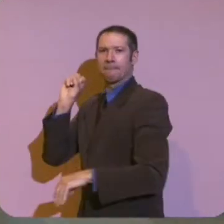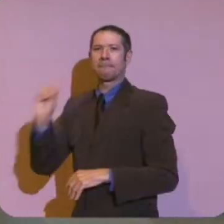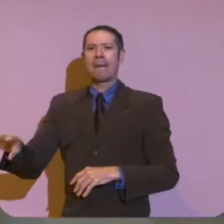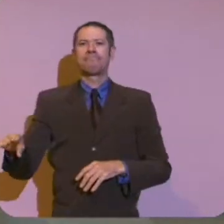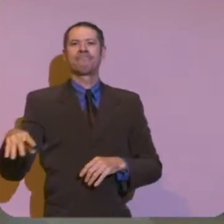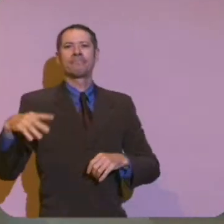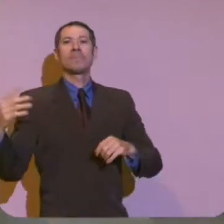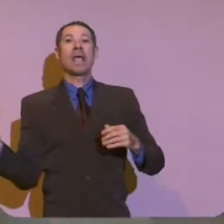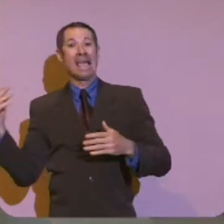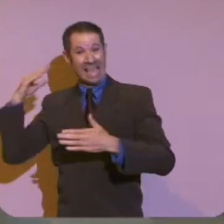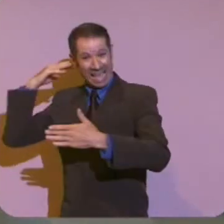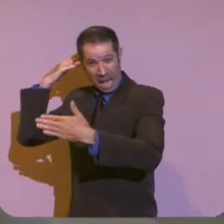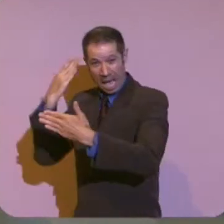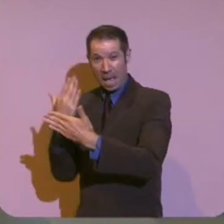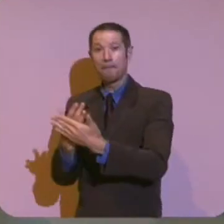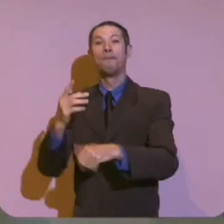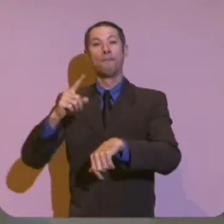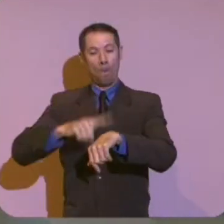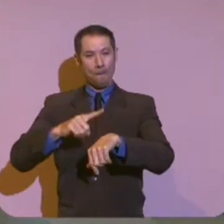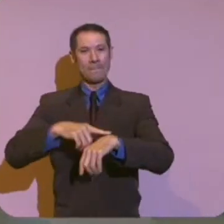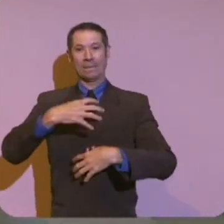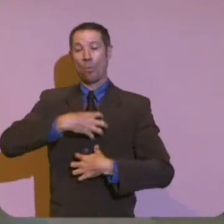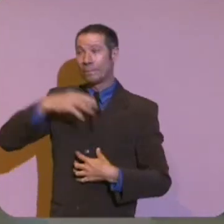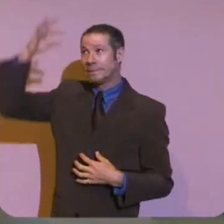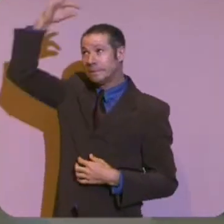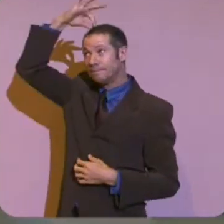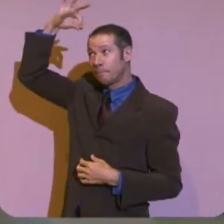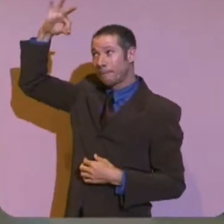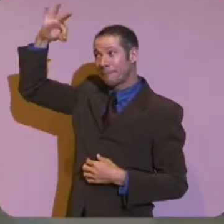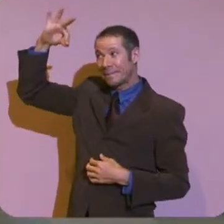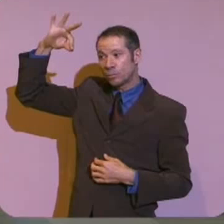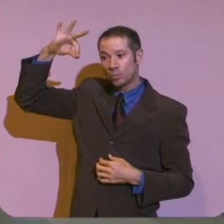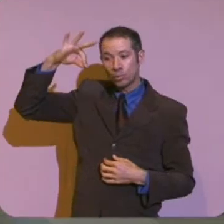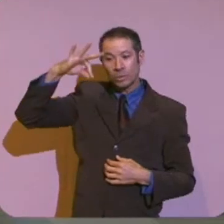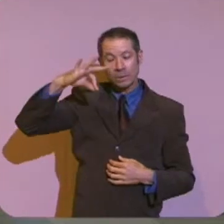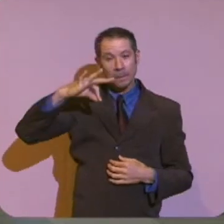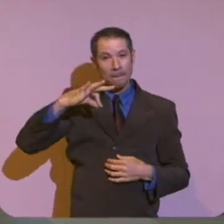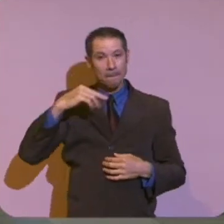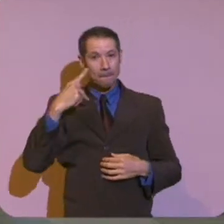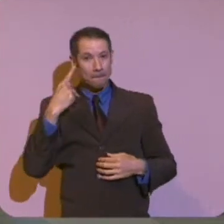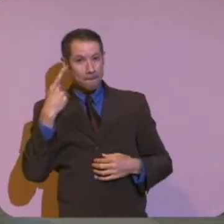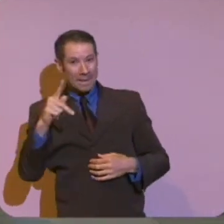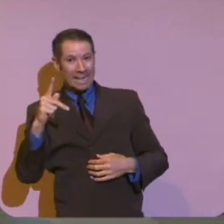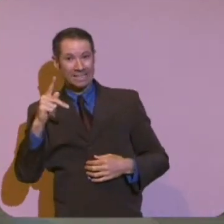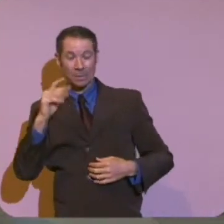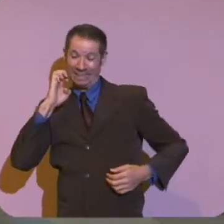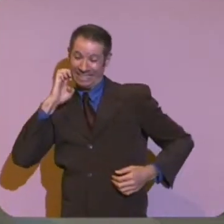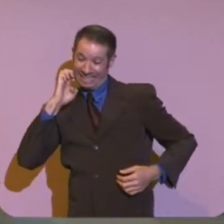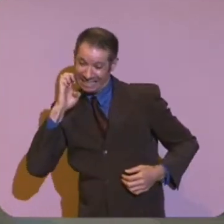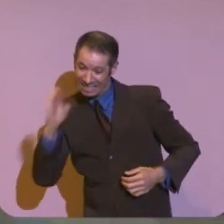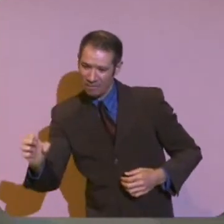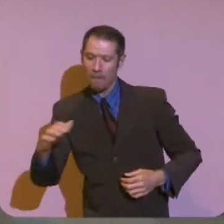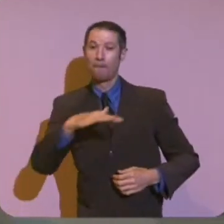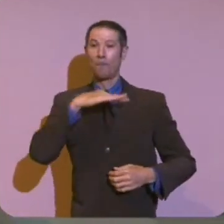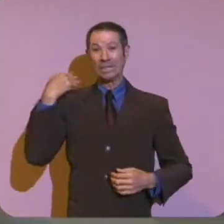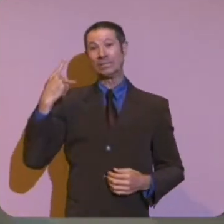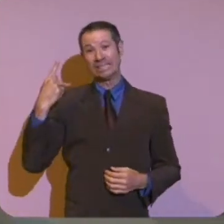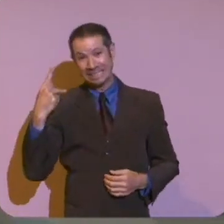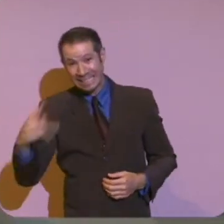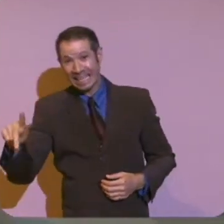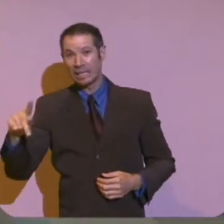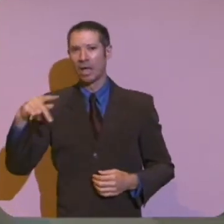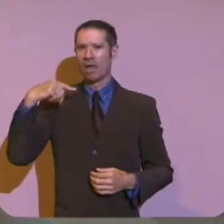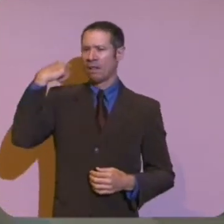aquele momento, de alguma maneira, o Espírito Santo usou a pregação de Estevão, a morte dele, o seu